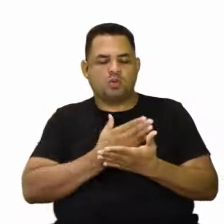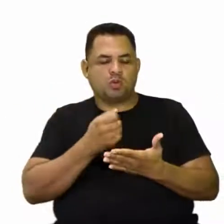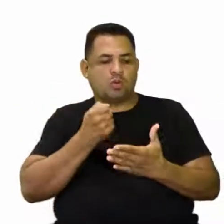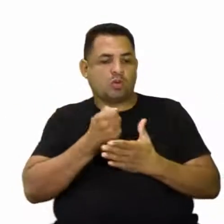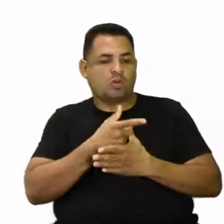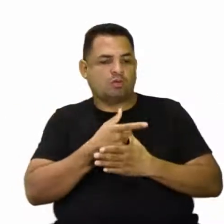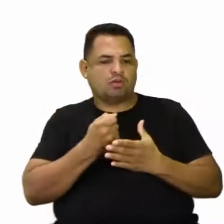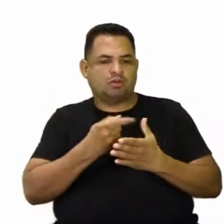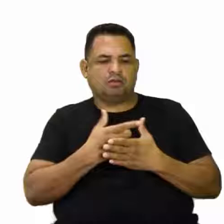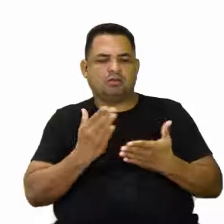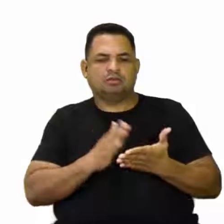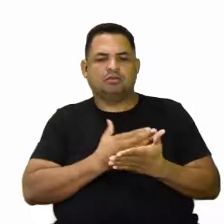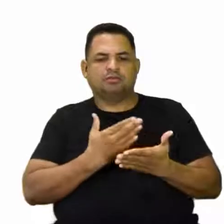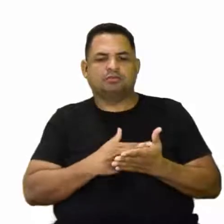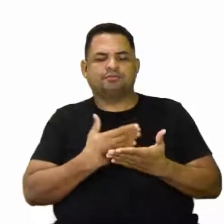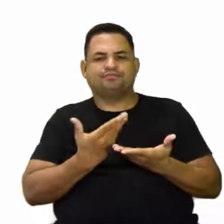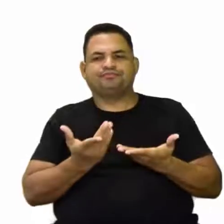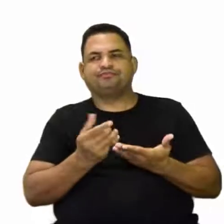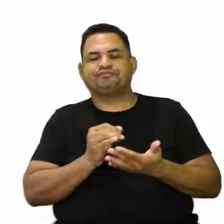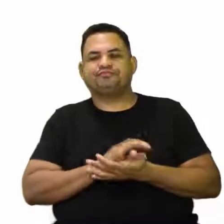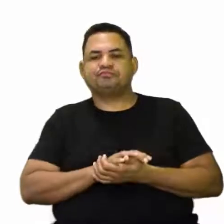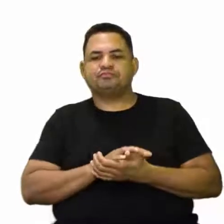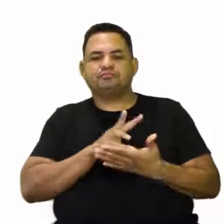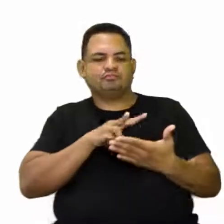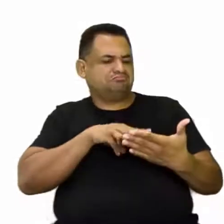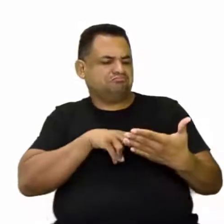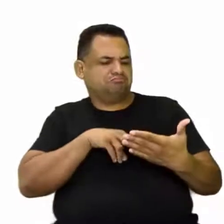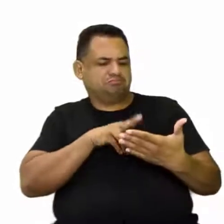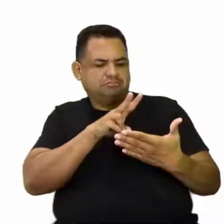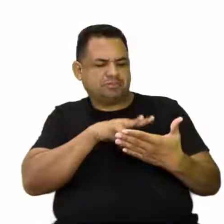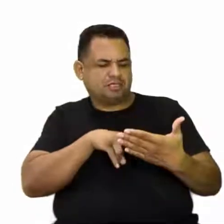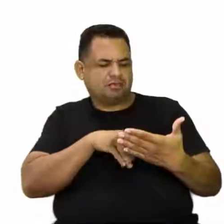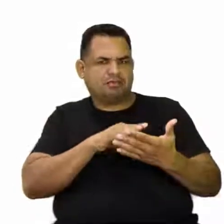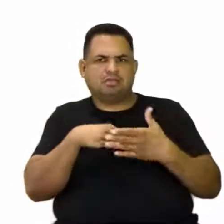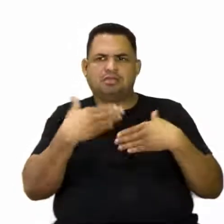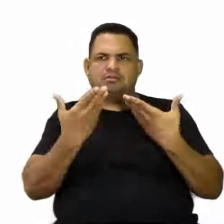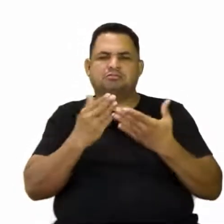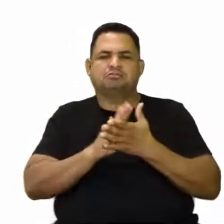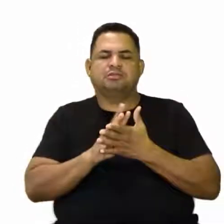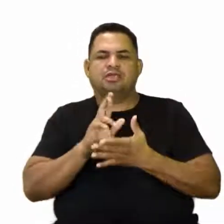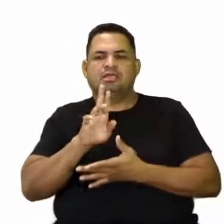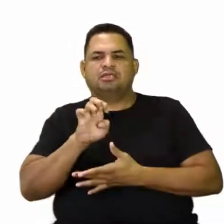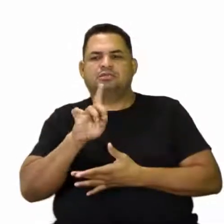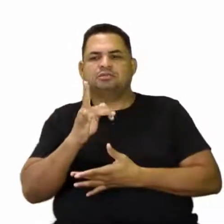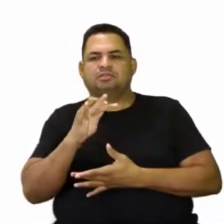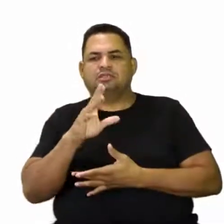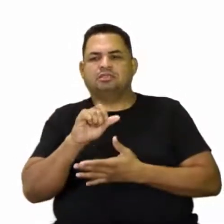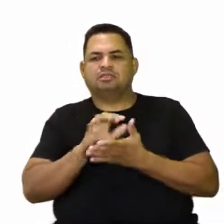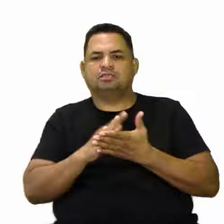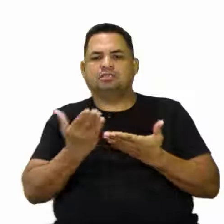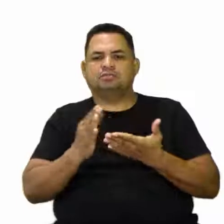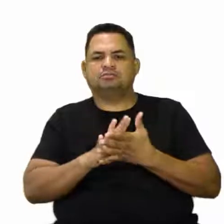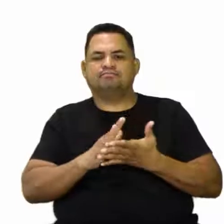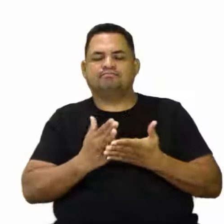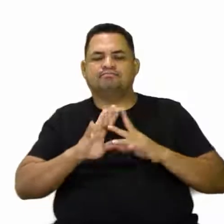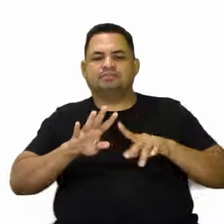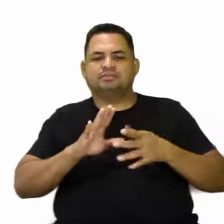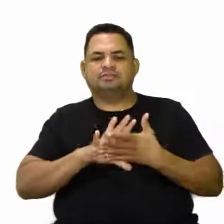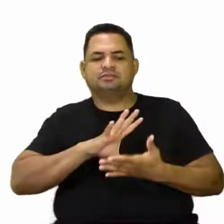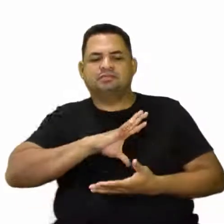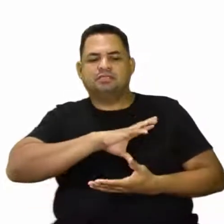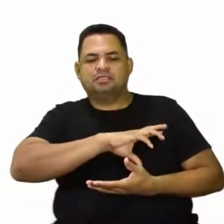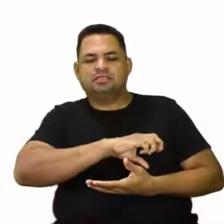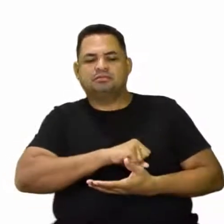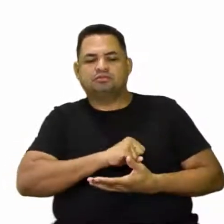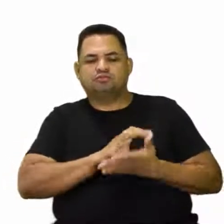gente aproveita, compra muitas vezes o livro, você não lê nem a resenha, não teve nenhuma indicação. Só pelo título. Mas você se apaixona pelo